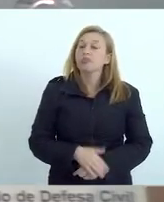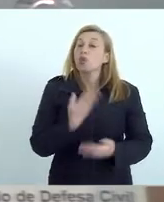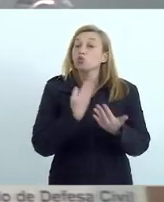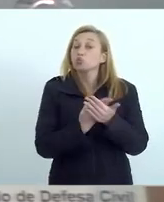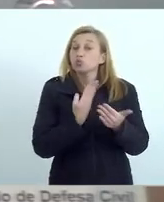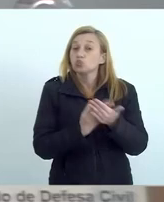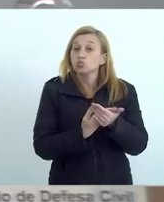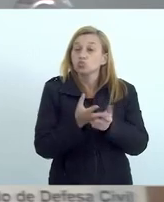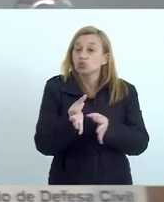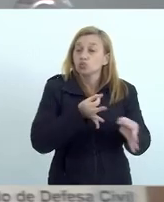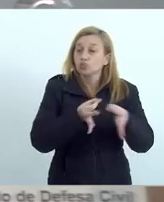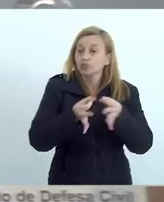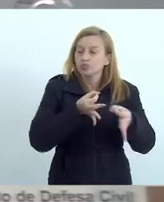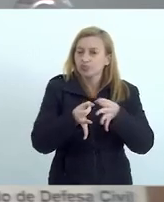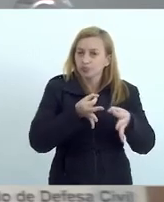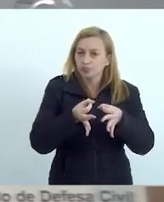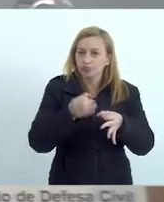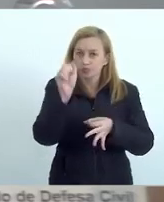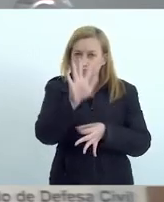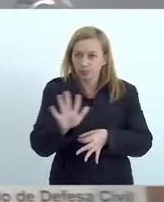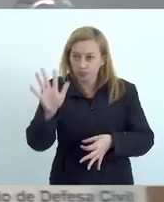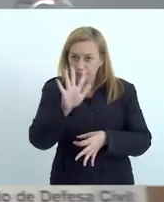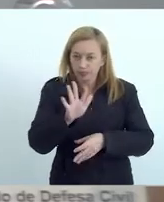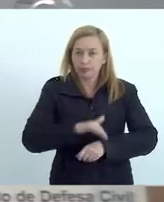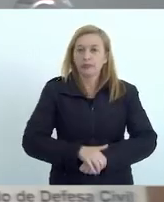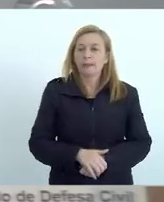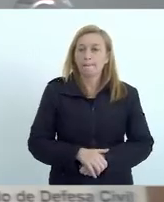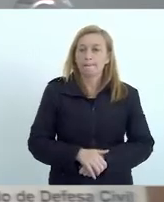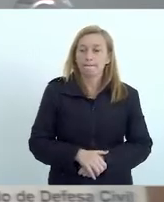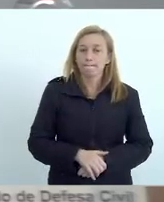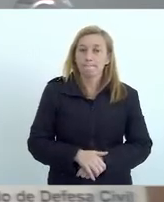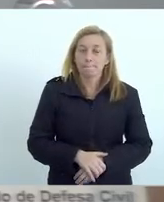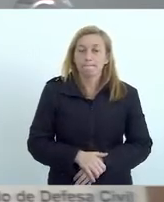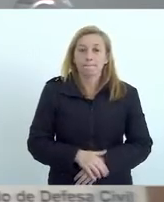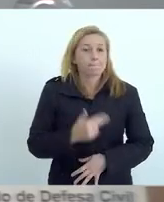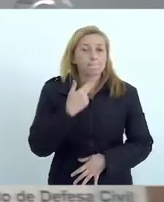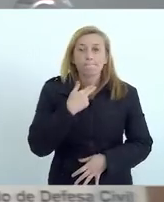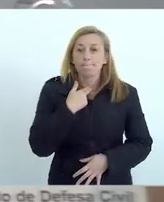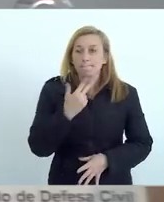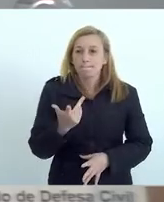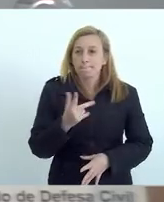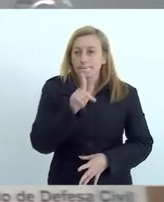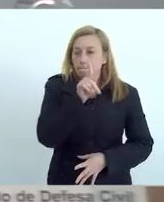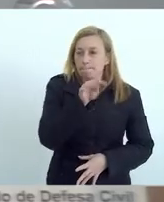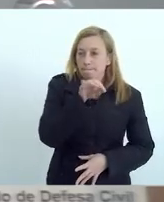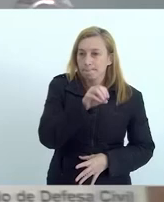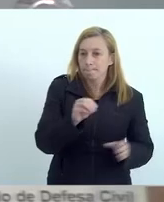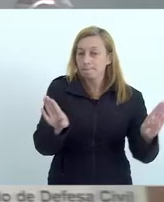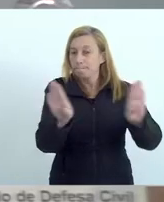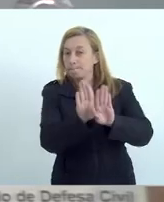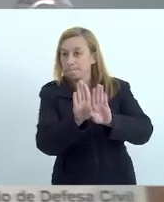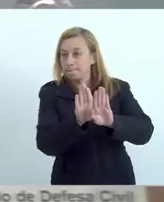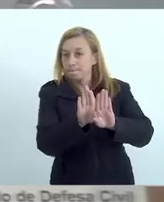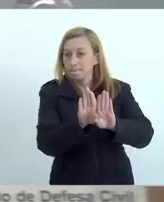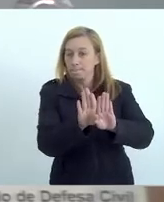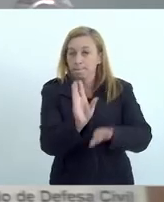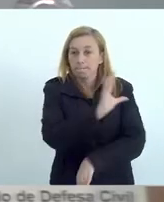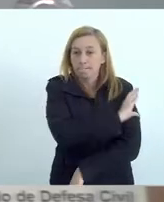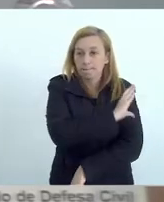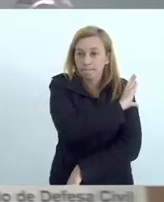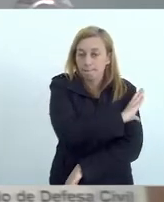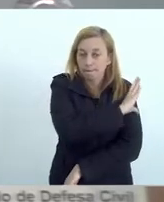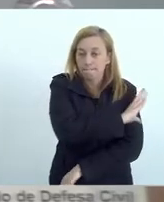que foi feito no estado de modo geral e eu não posso eu não posso ter postos desativados em